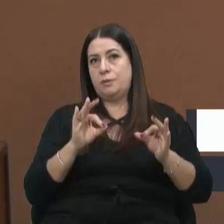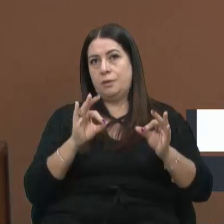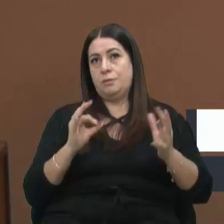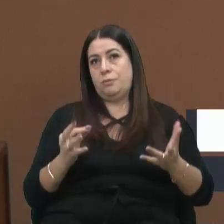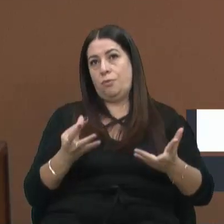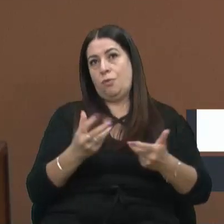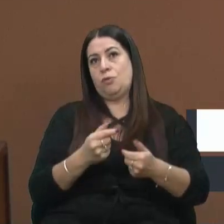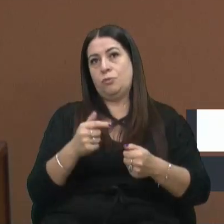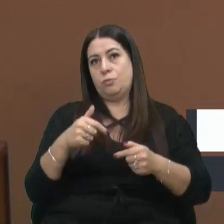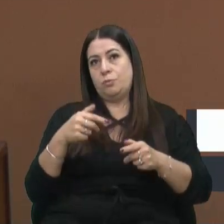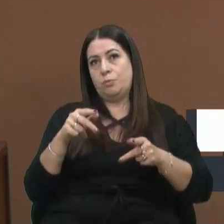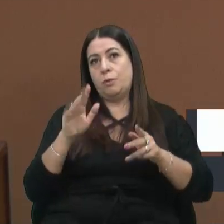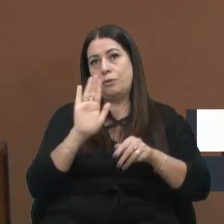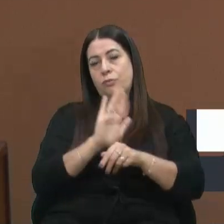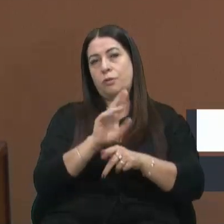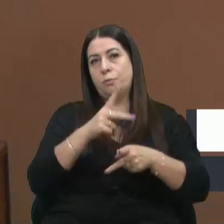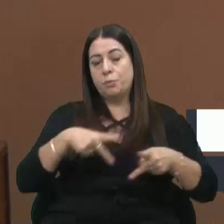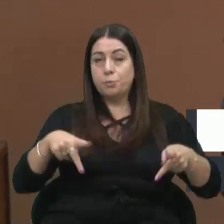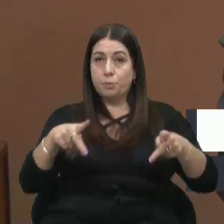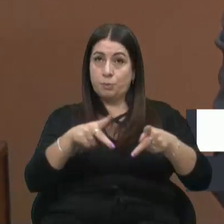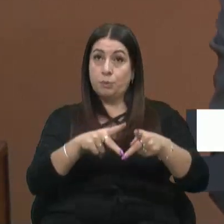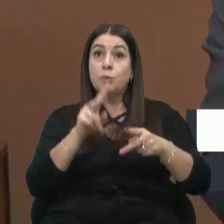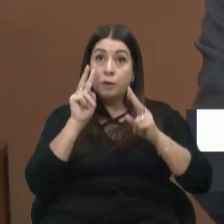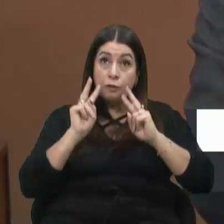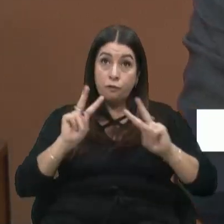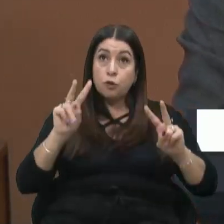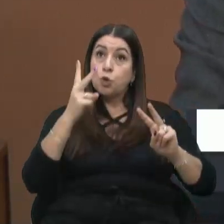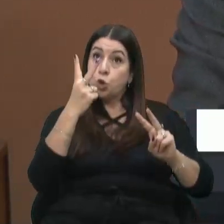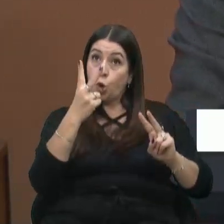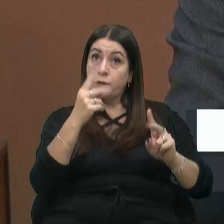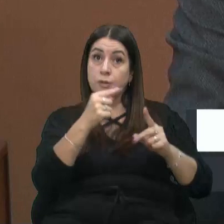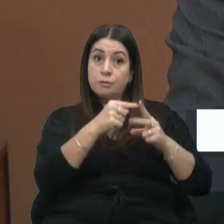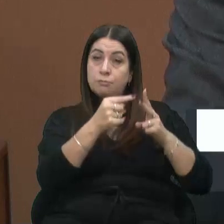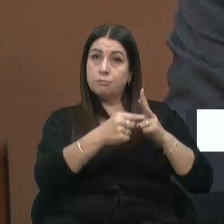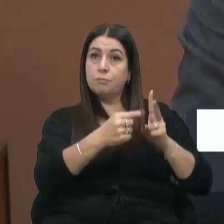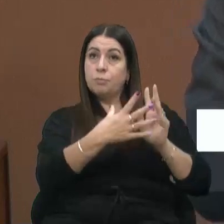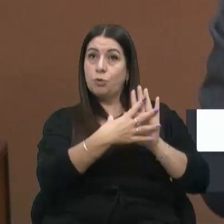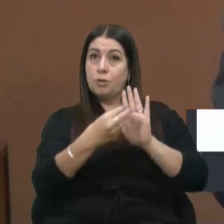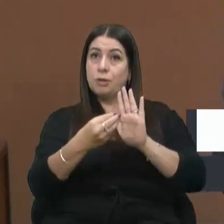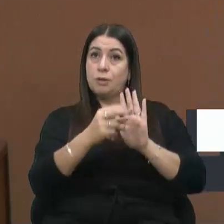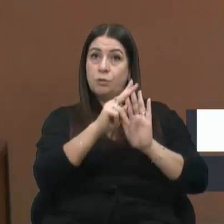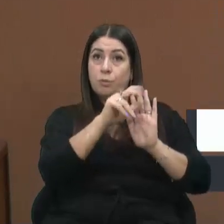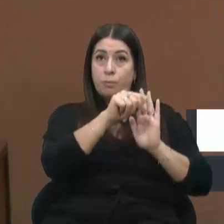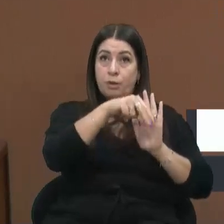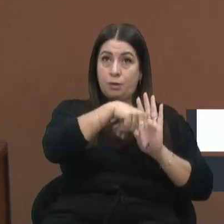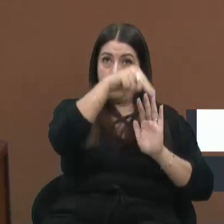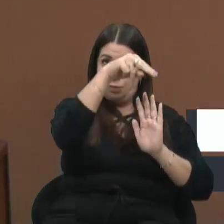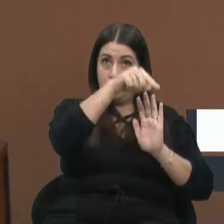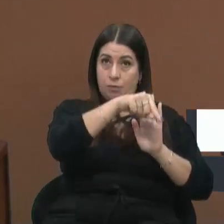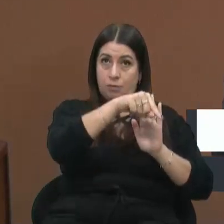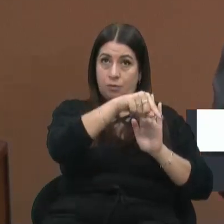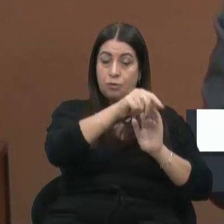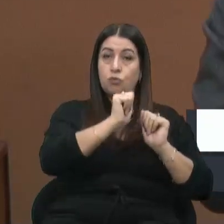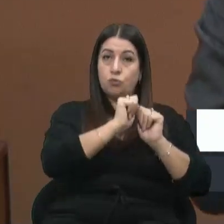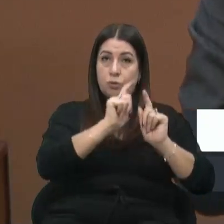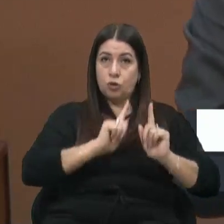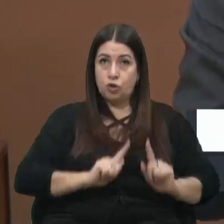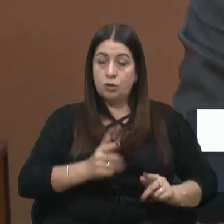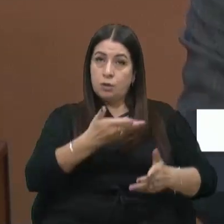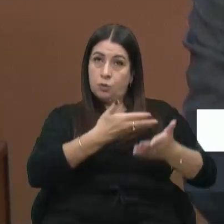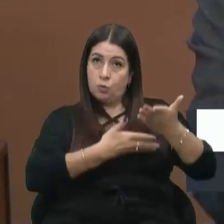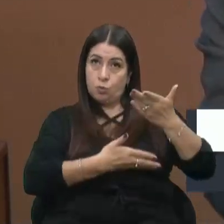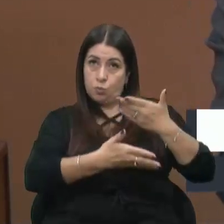e a população e nós temos visto dois exemplos da UPA zona norte com a gestão